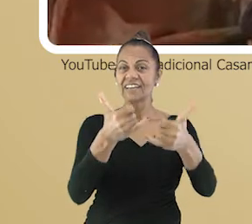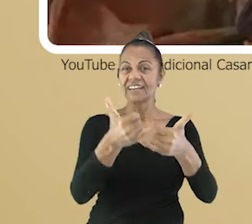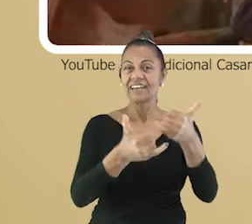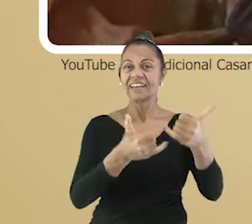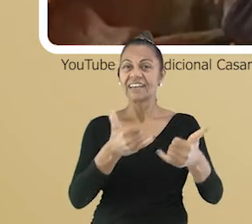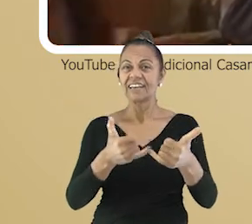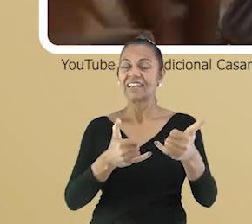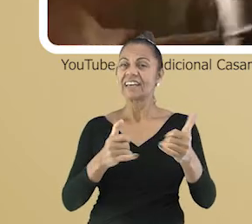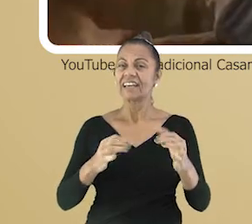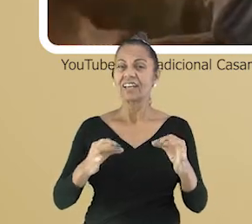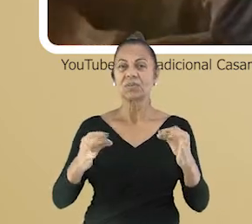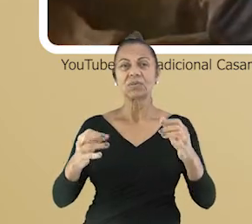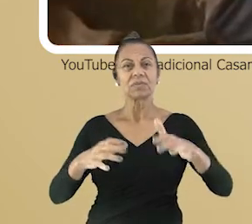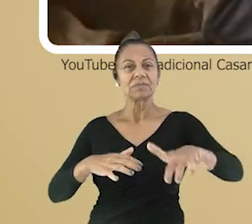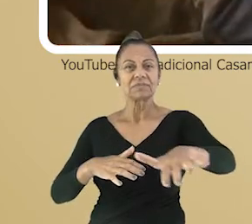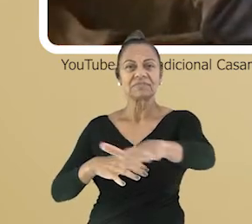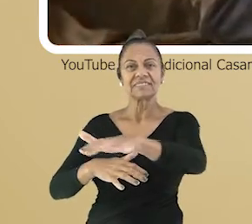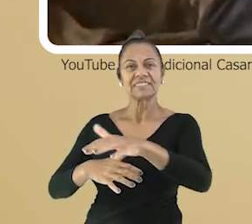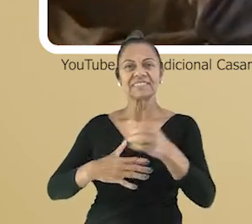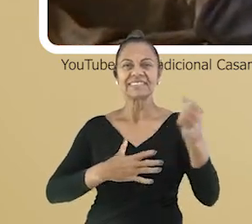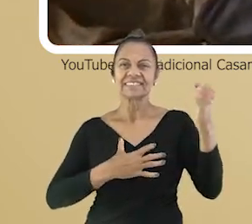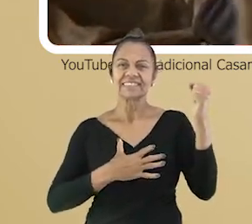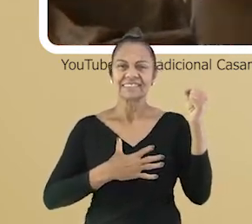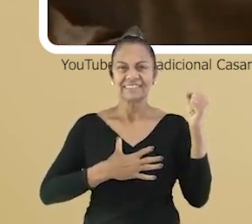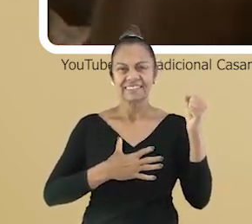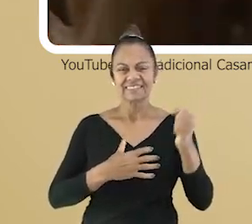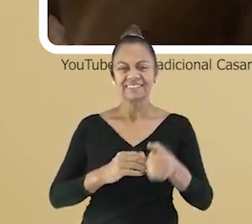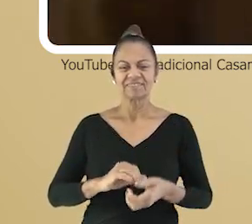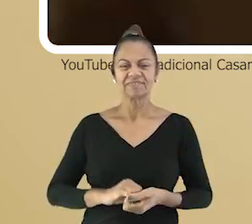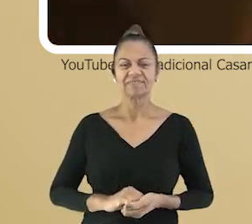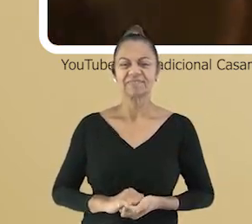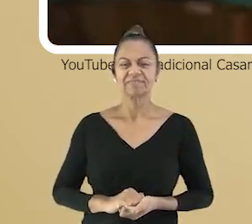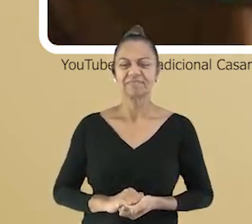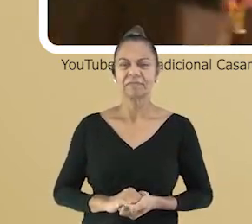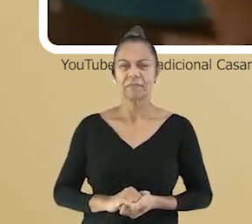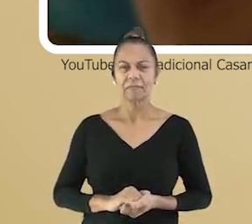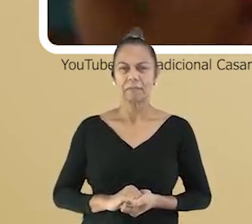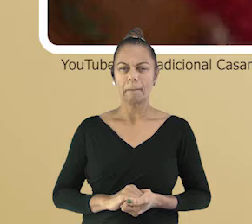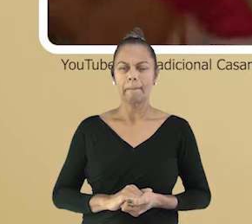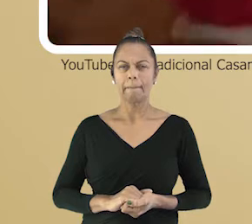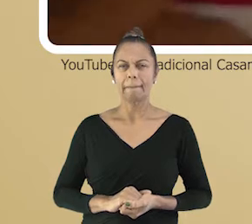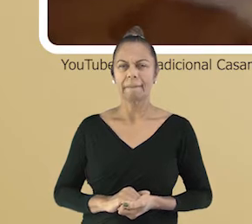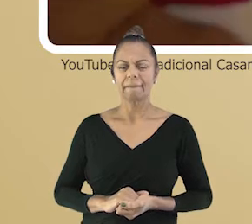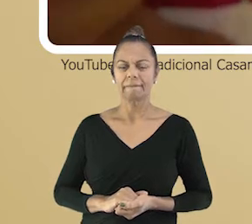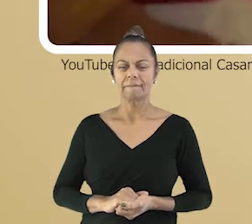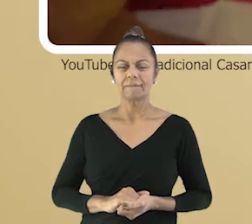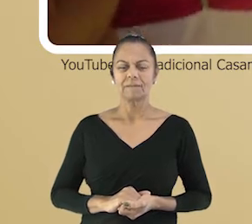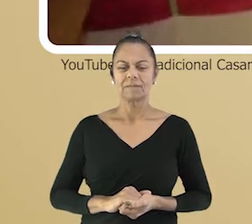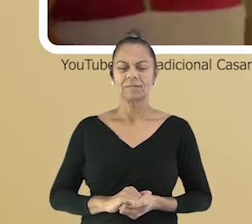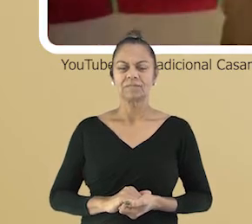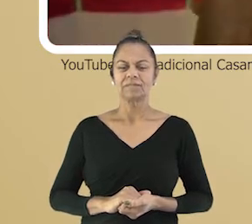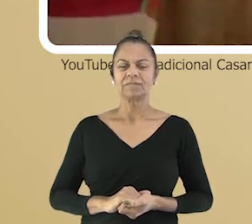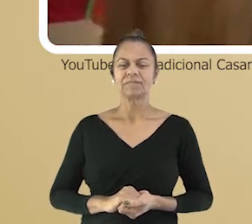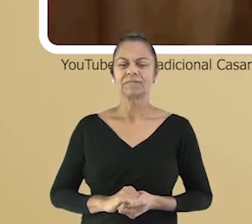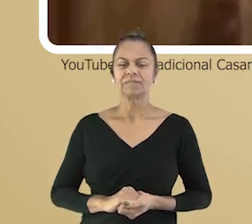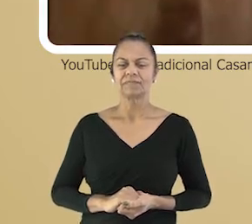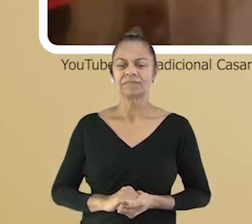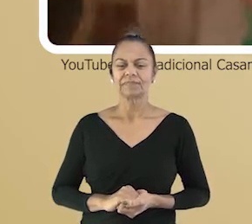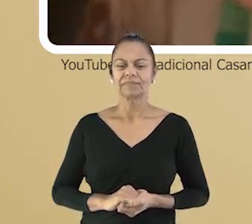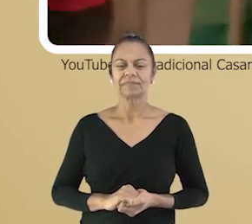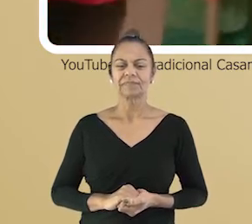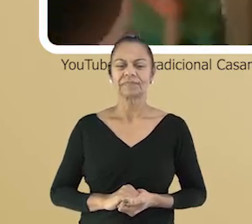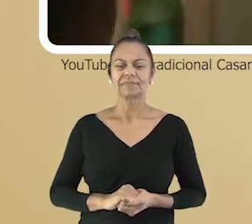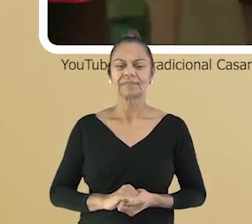Inclusive, tivemos a chance de ter um sanfoneiro disponível na casa que acreditou na brincadeira das crianças e tocou para que